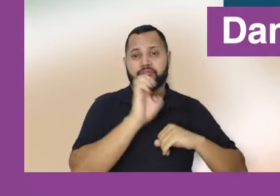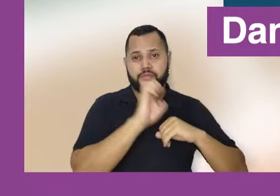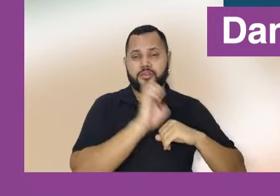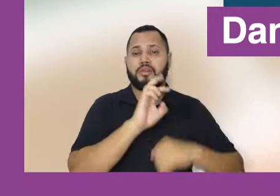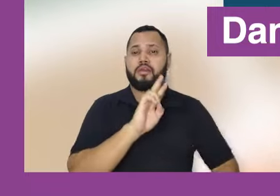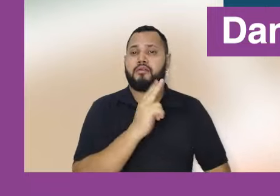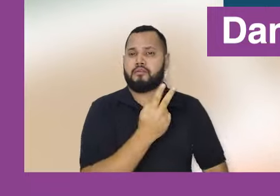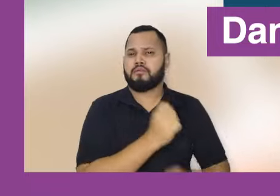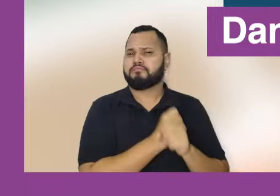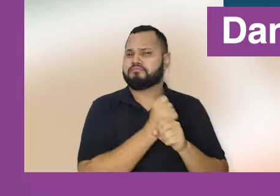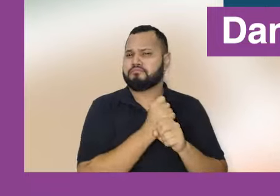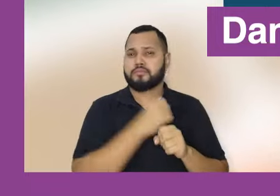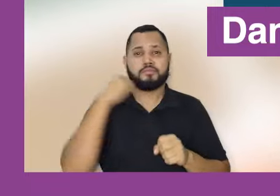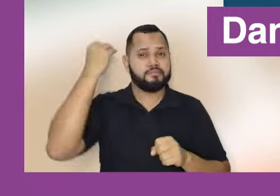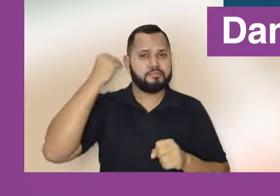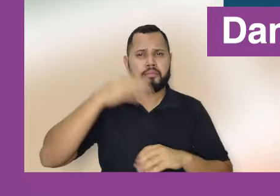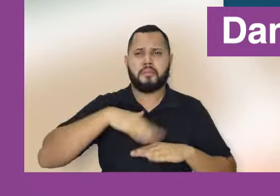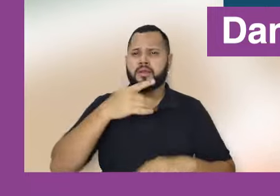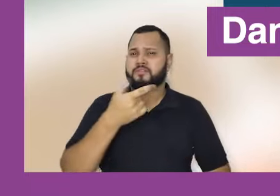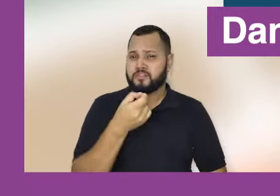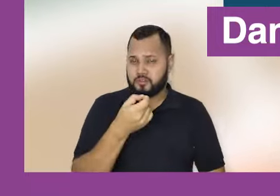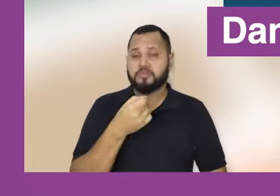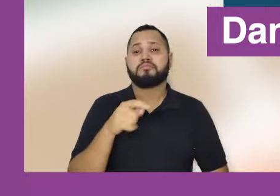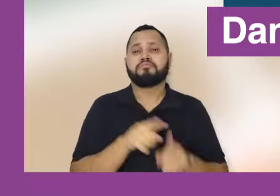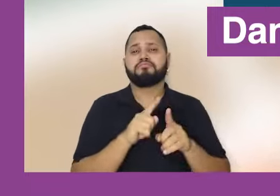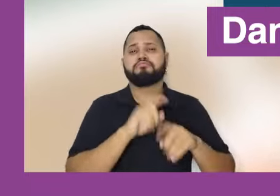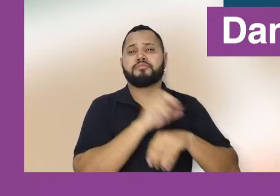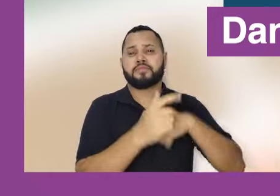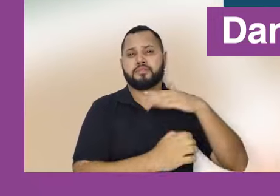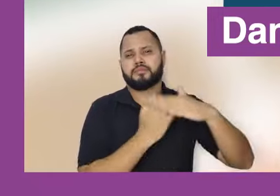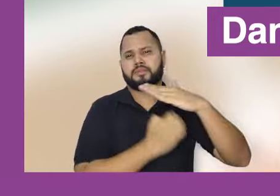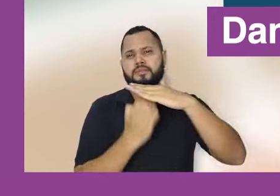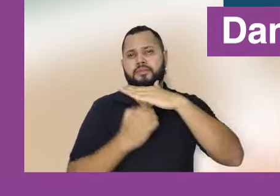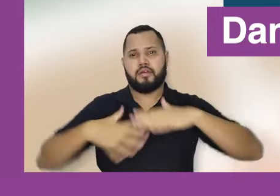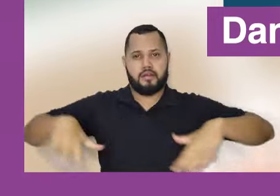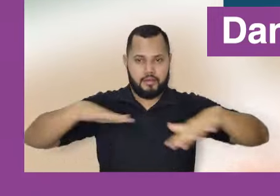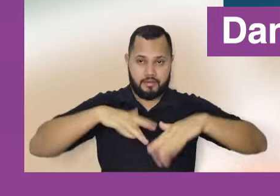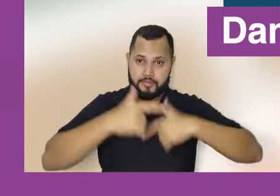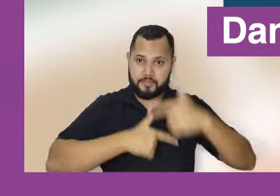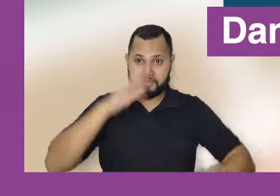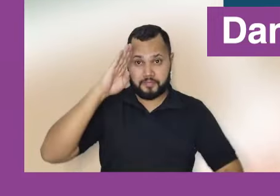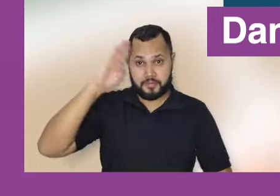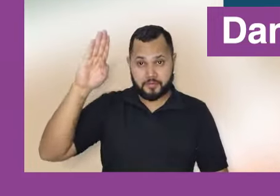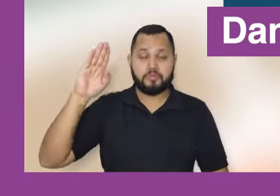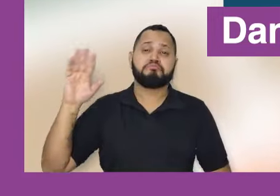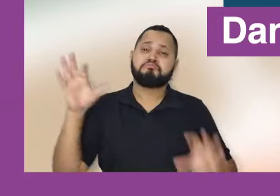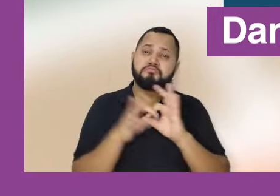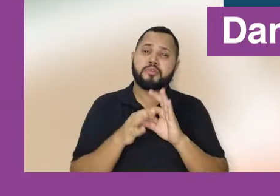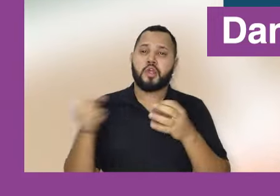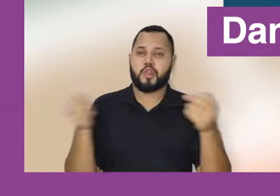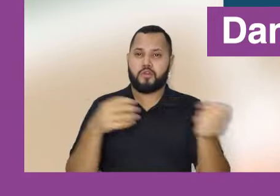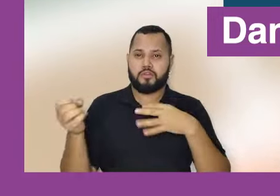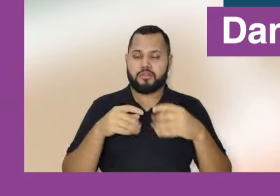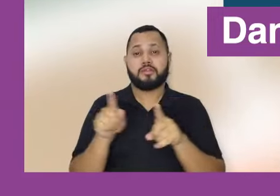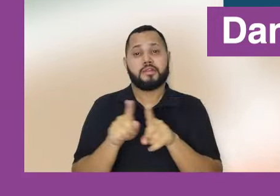recursos humanos com mais de 20 anos de experiência atuando empresas de grande porte em diversas áreas especialmente relacionadas à